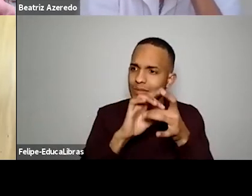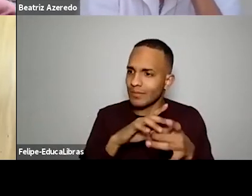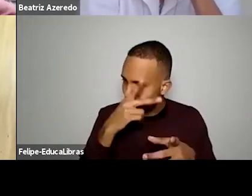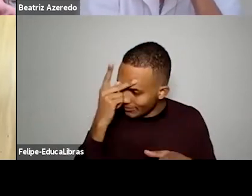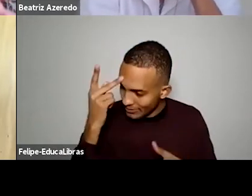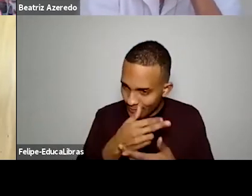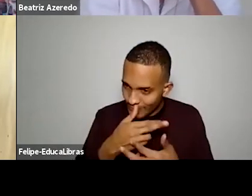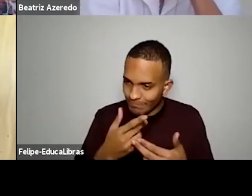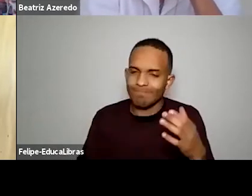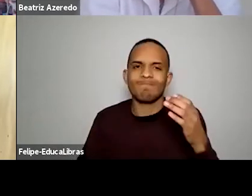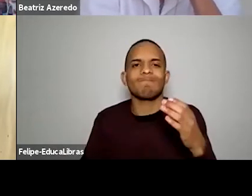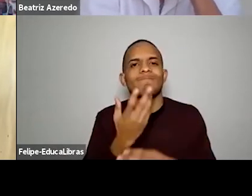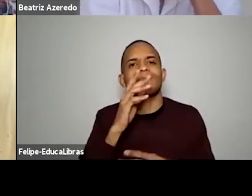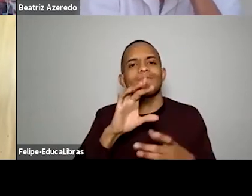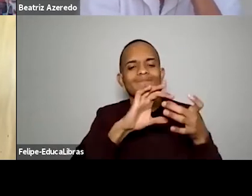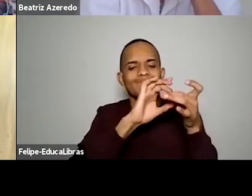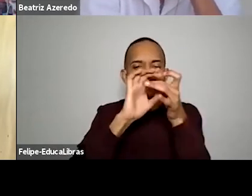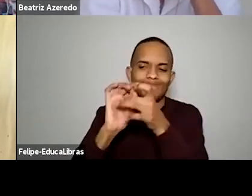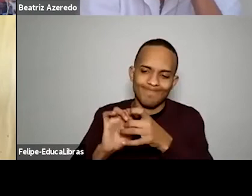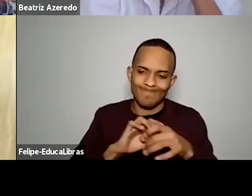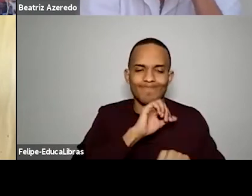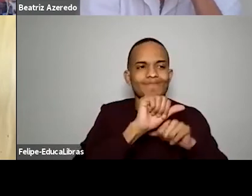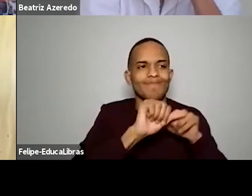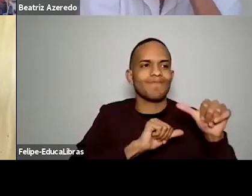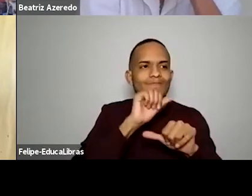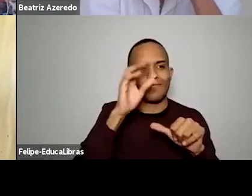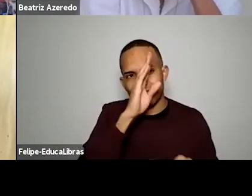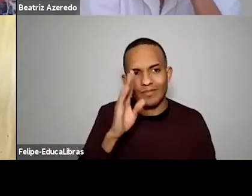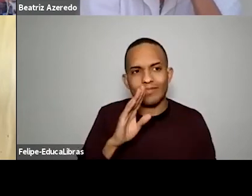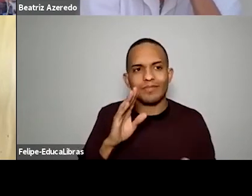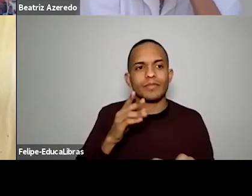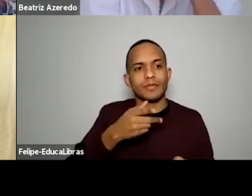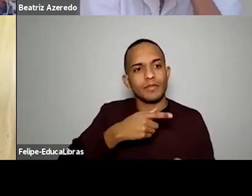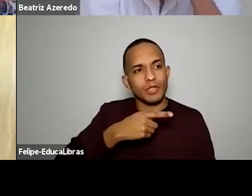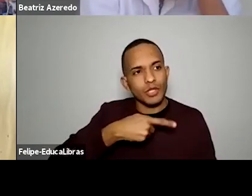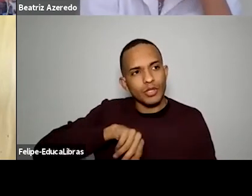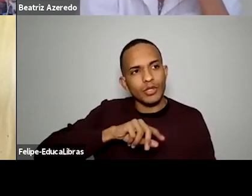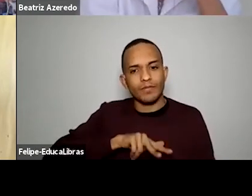uma grande corrente que transforma o Brasil, fazendo a nossa parte.